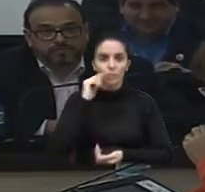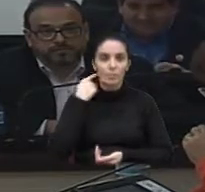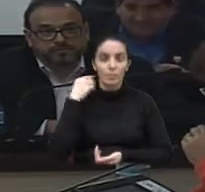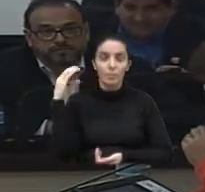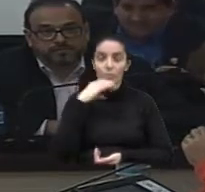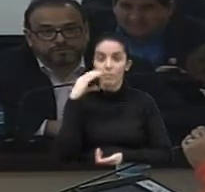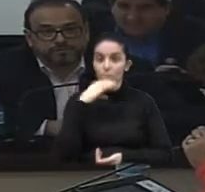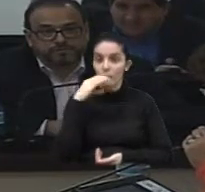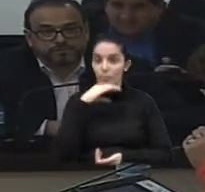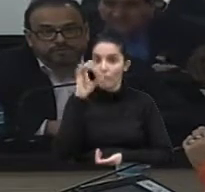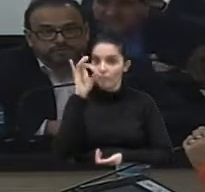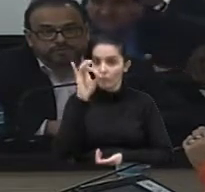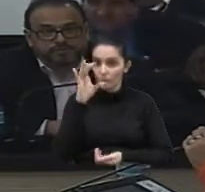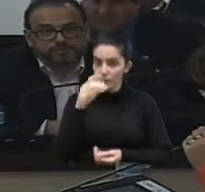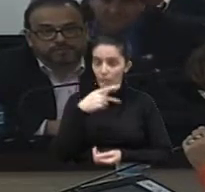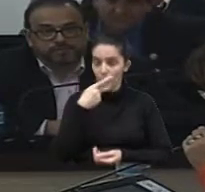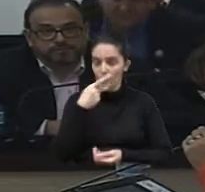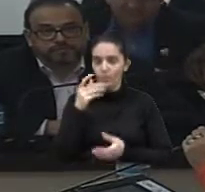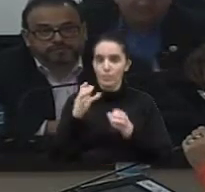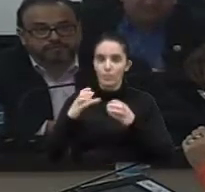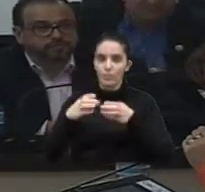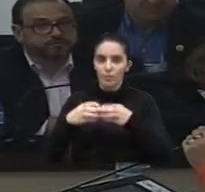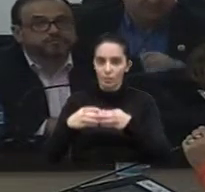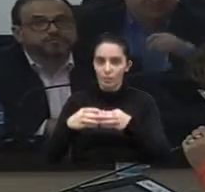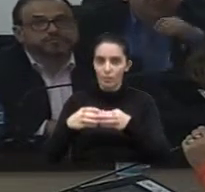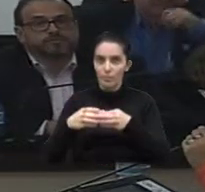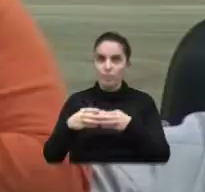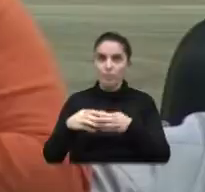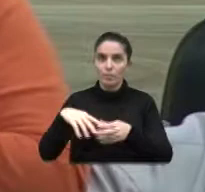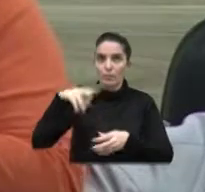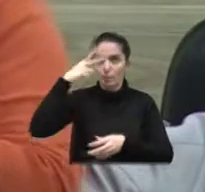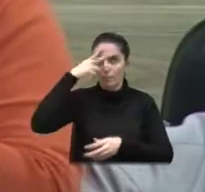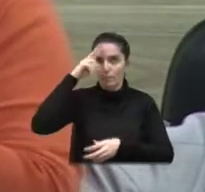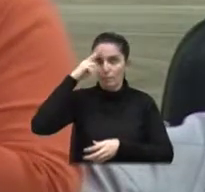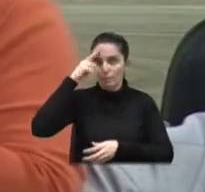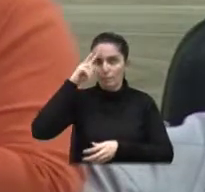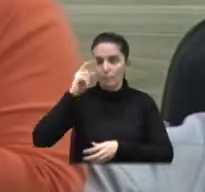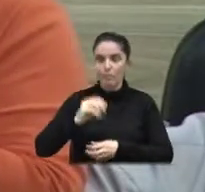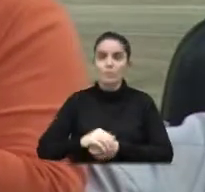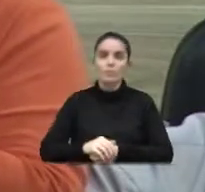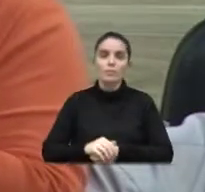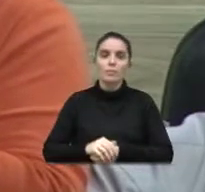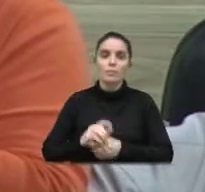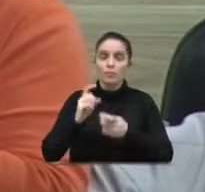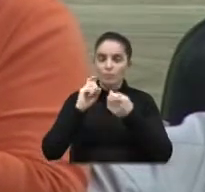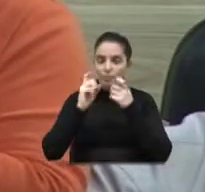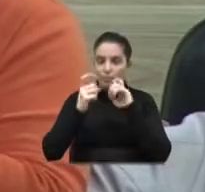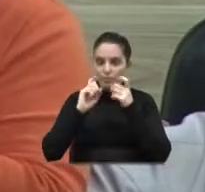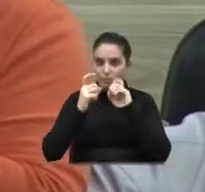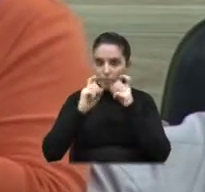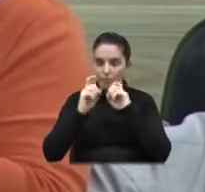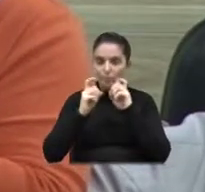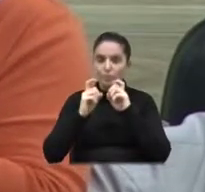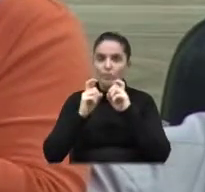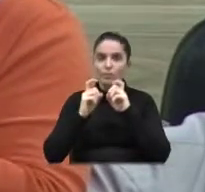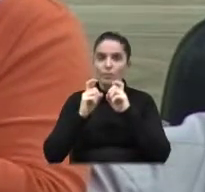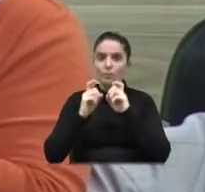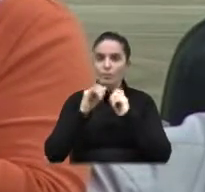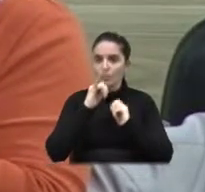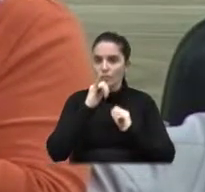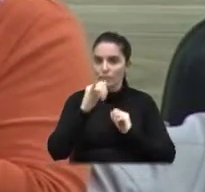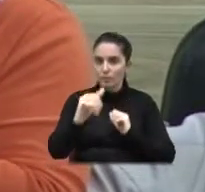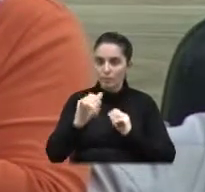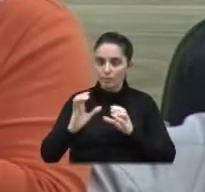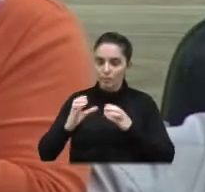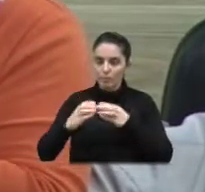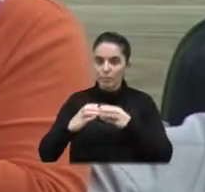para que essa comissão formada, e lembrar, quando for fazer essas reuniões, que avise a Comissão de